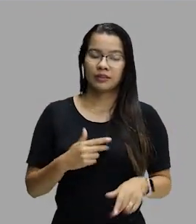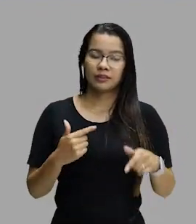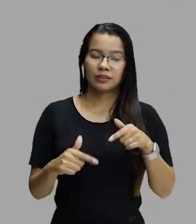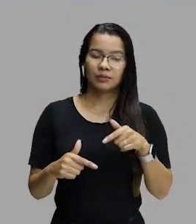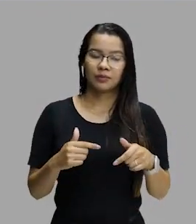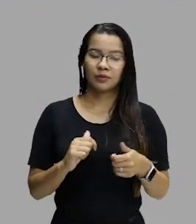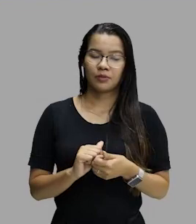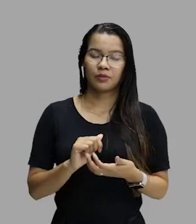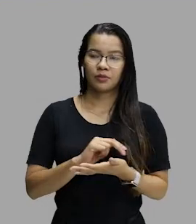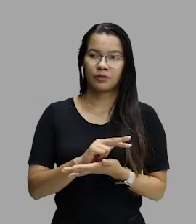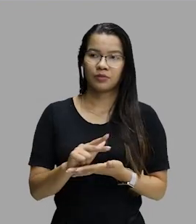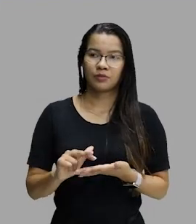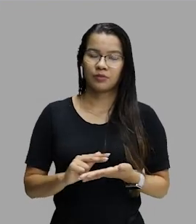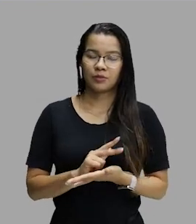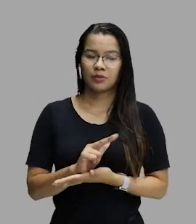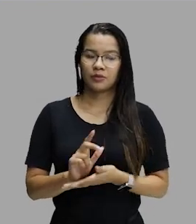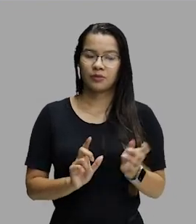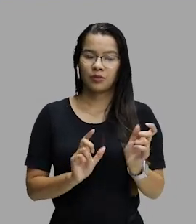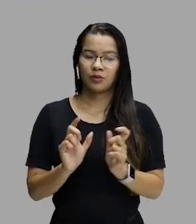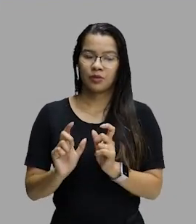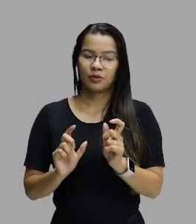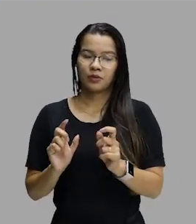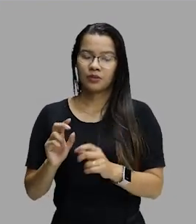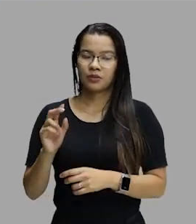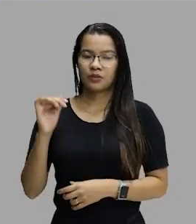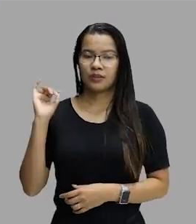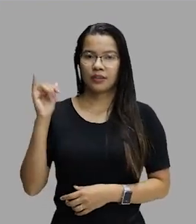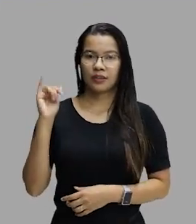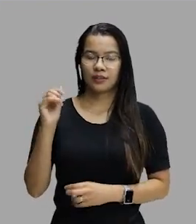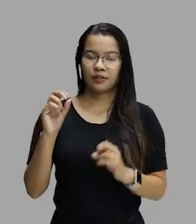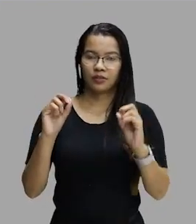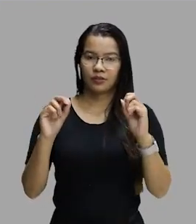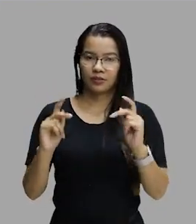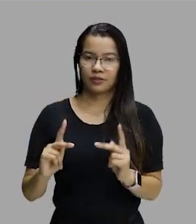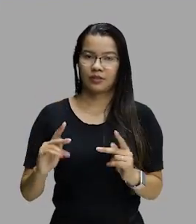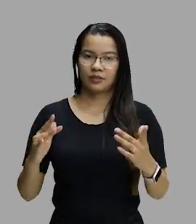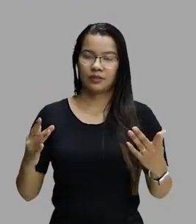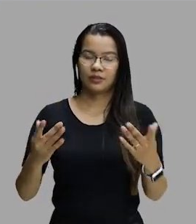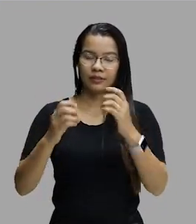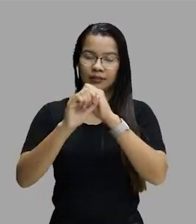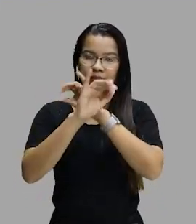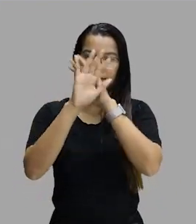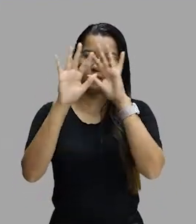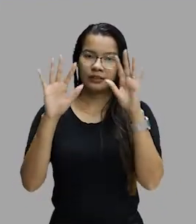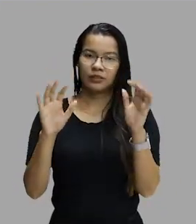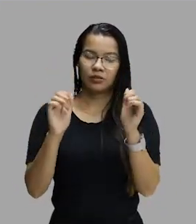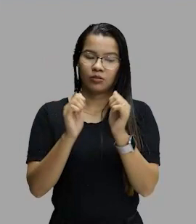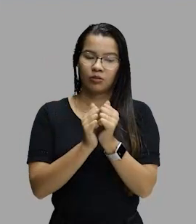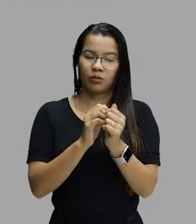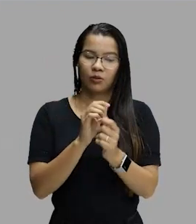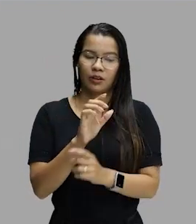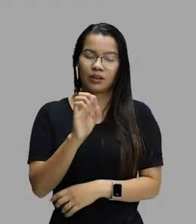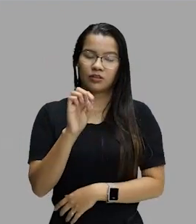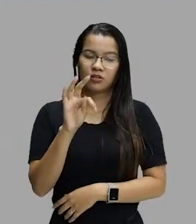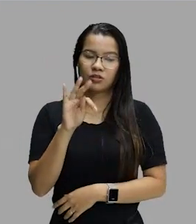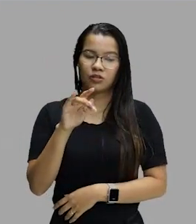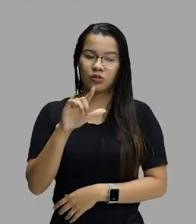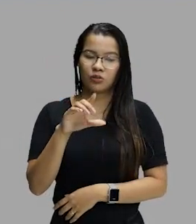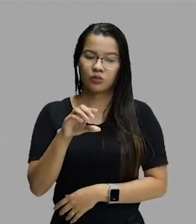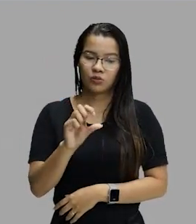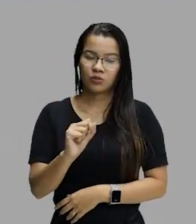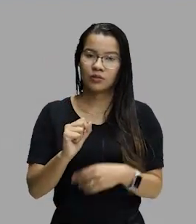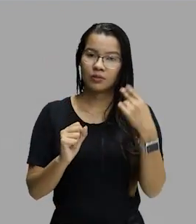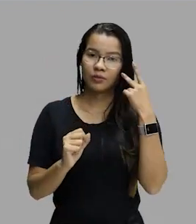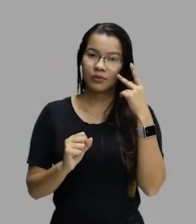essas diversas formas de narrativas, ok? E, claro, com os seus estilos. Para você